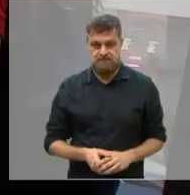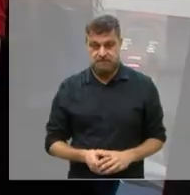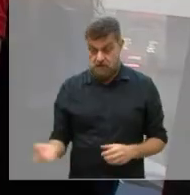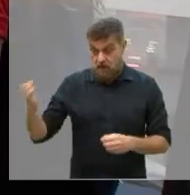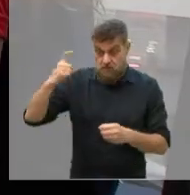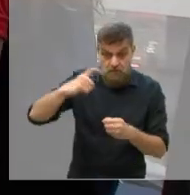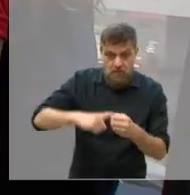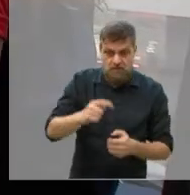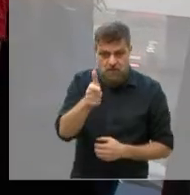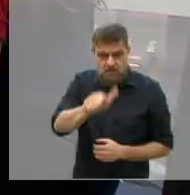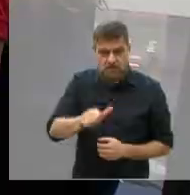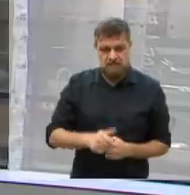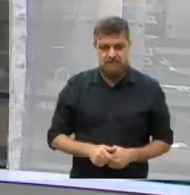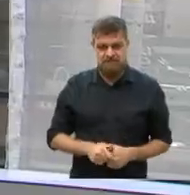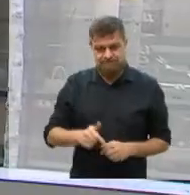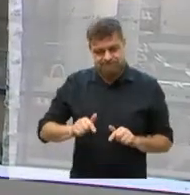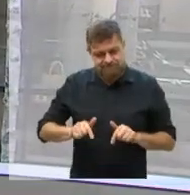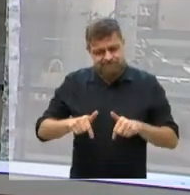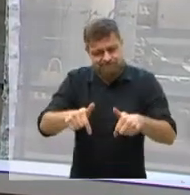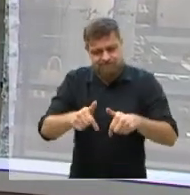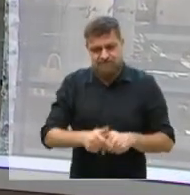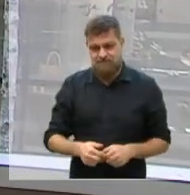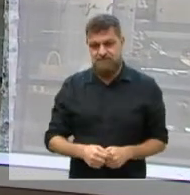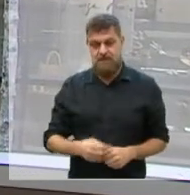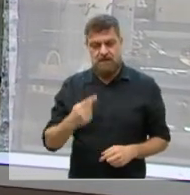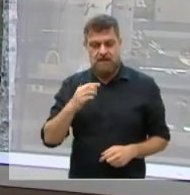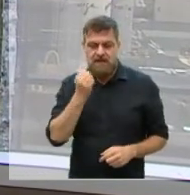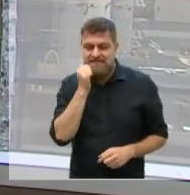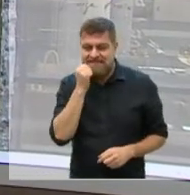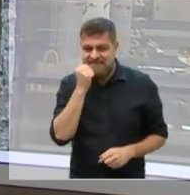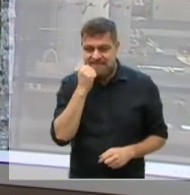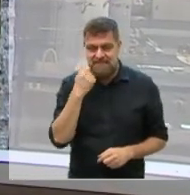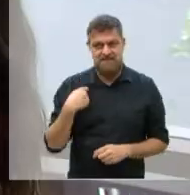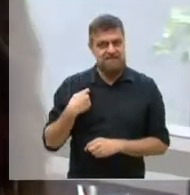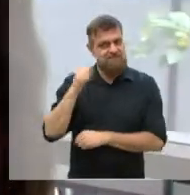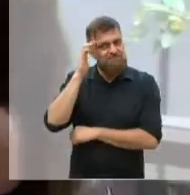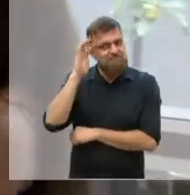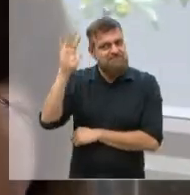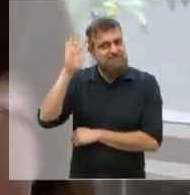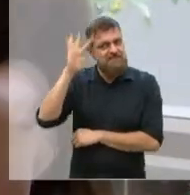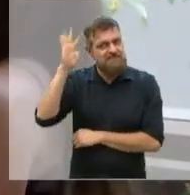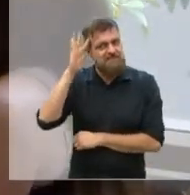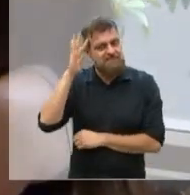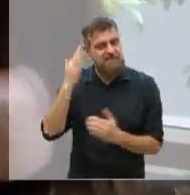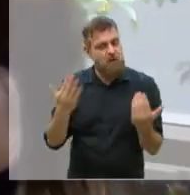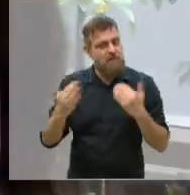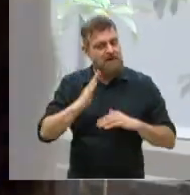Estamos de volta para continuar a viagem pelas ciências.